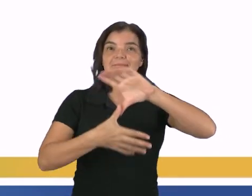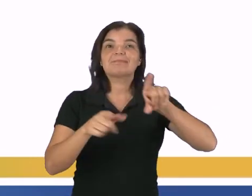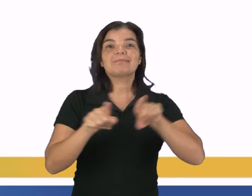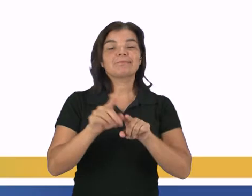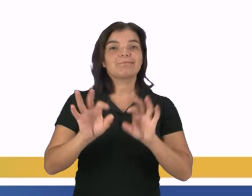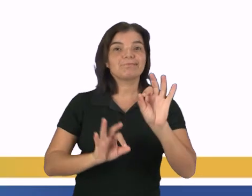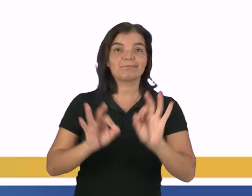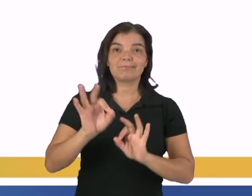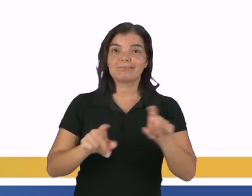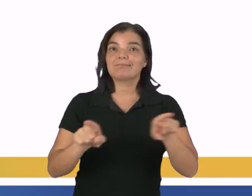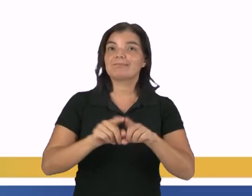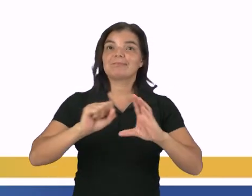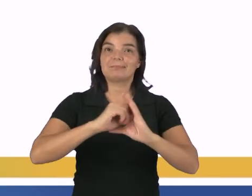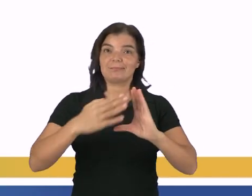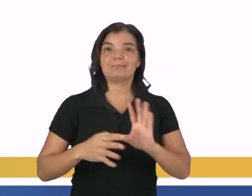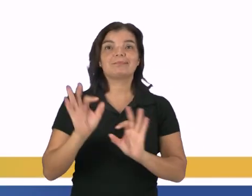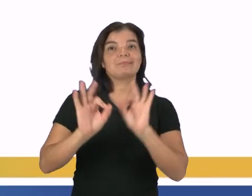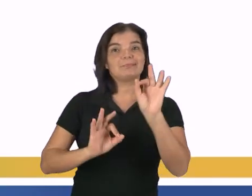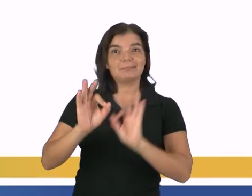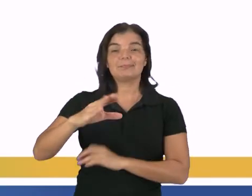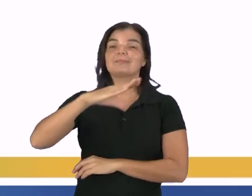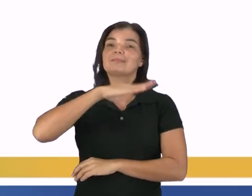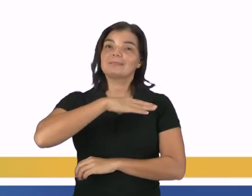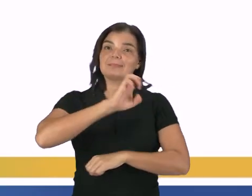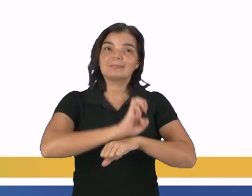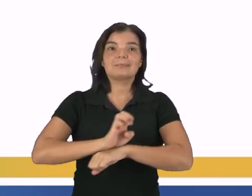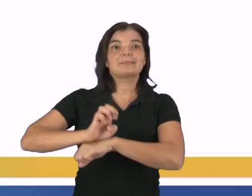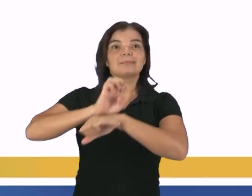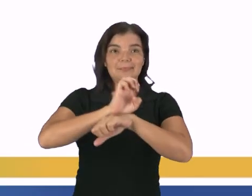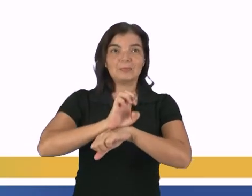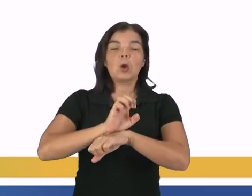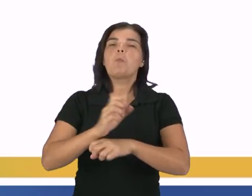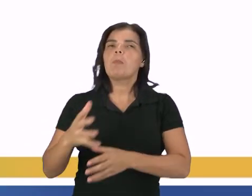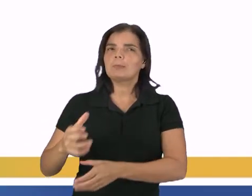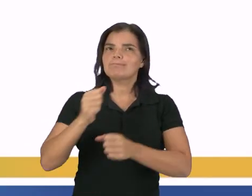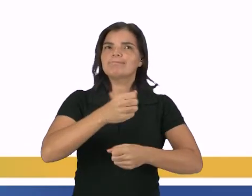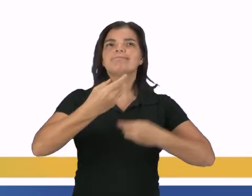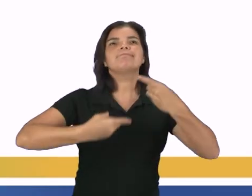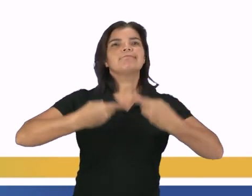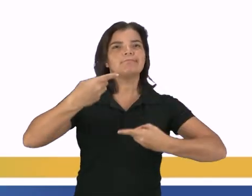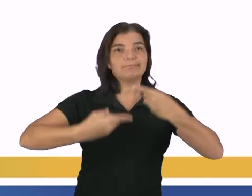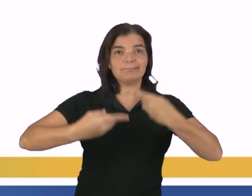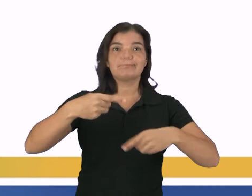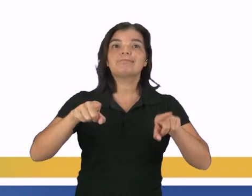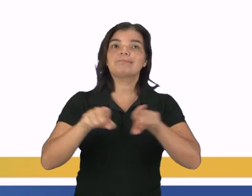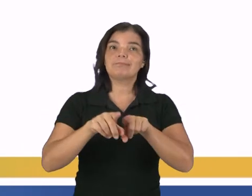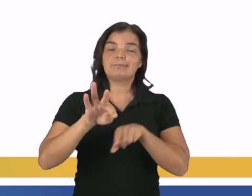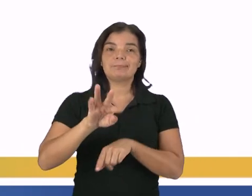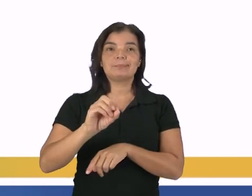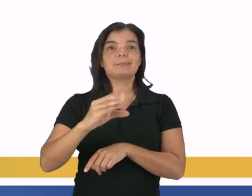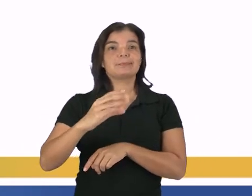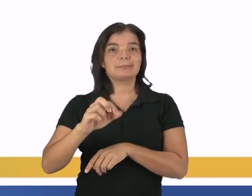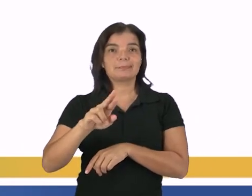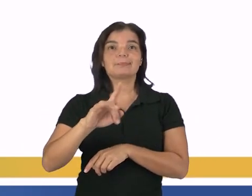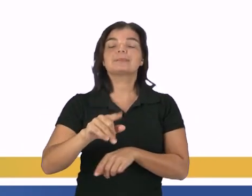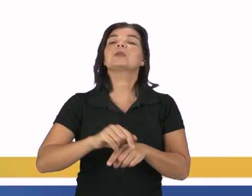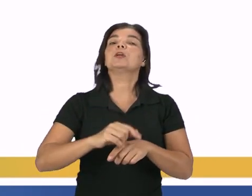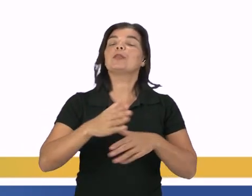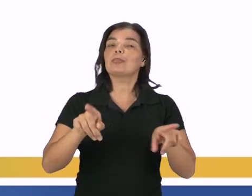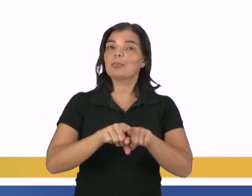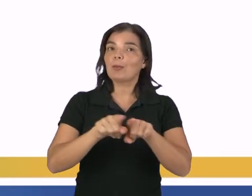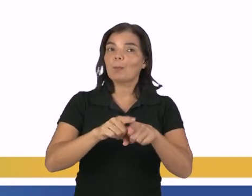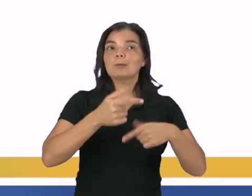organização caracterizada pela formação de cidades e estados, o poder político era teocrático e